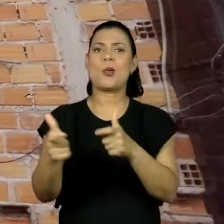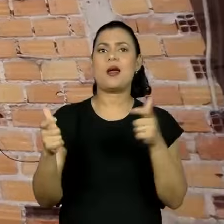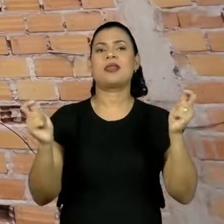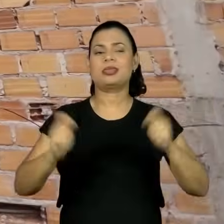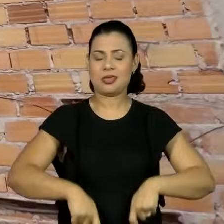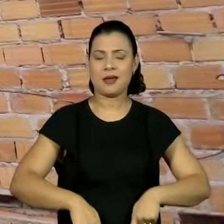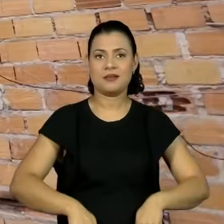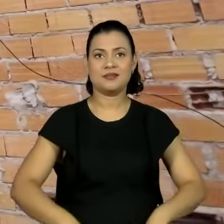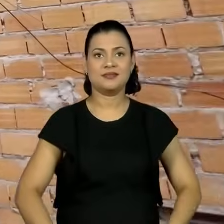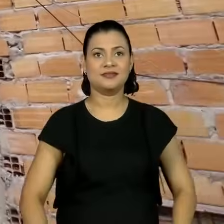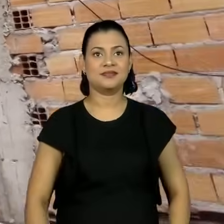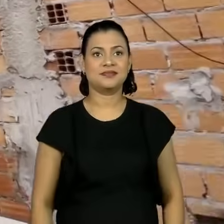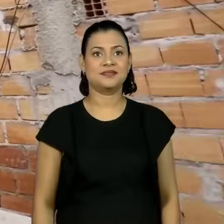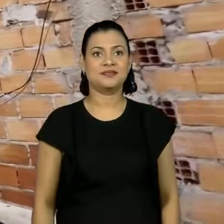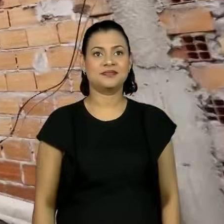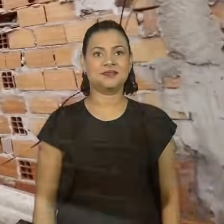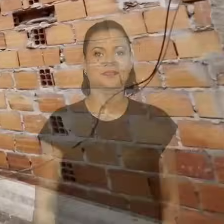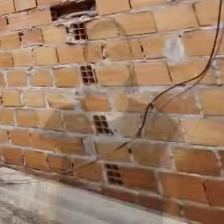lugares.